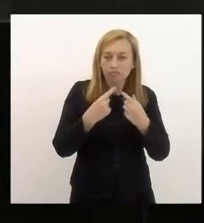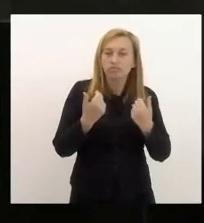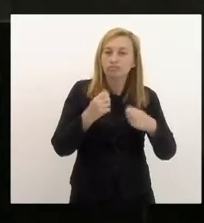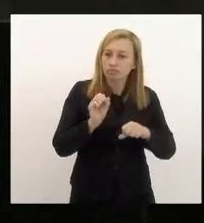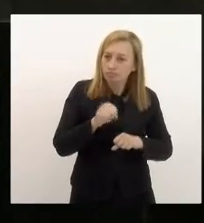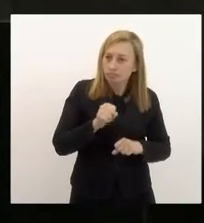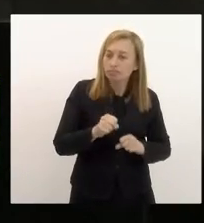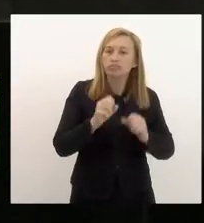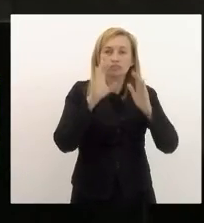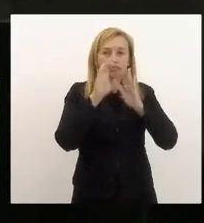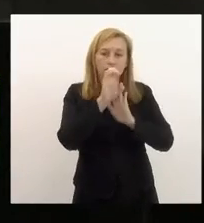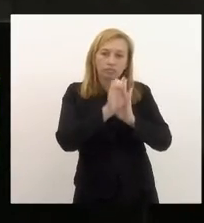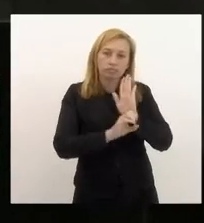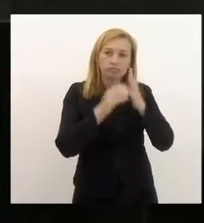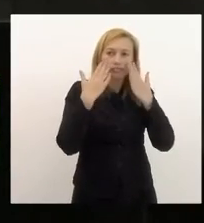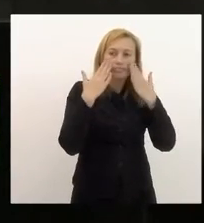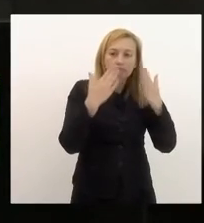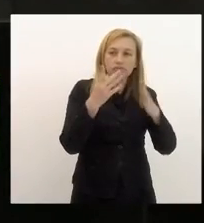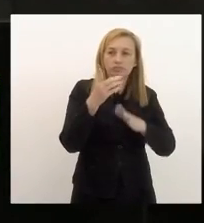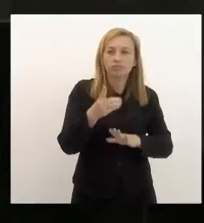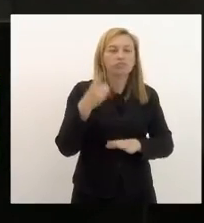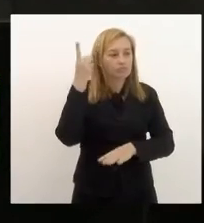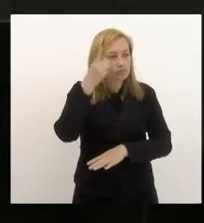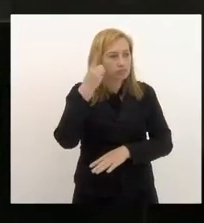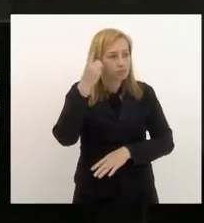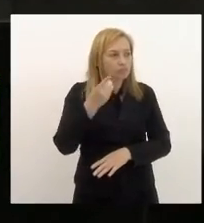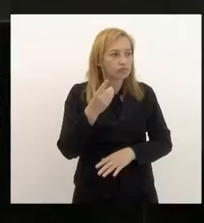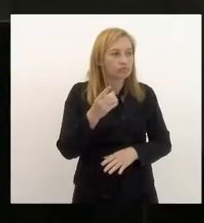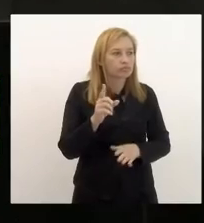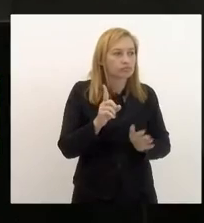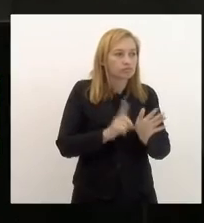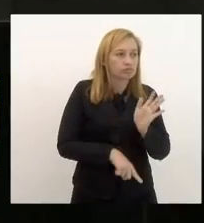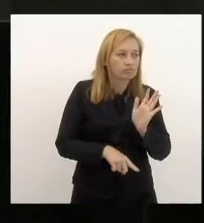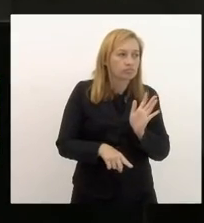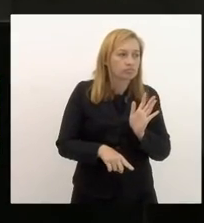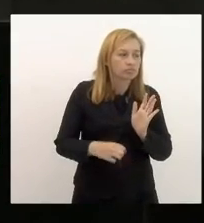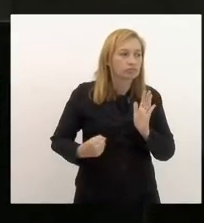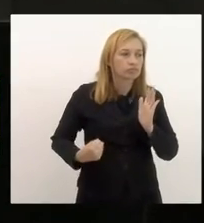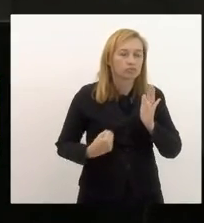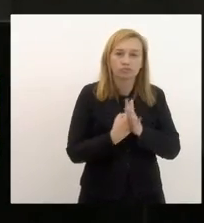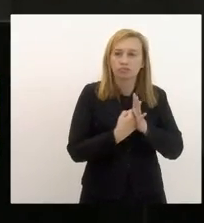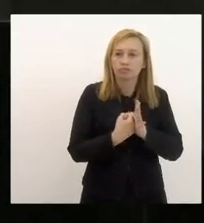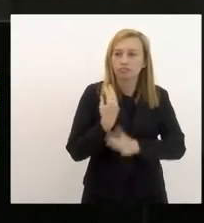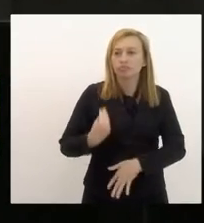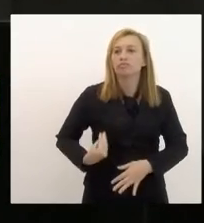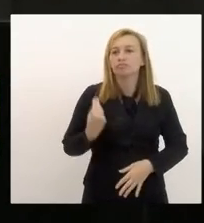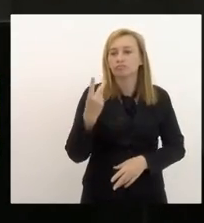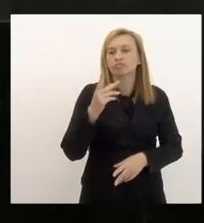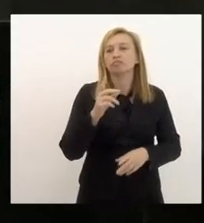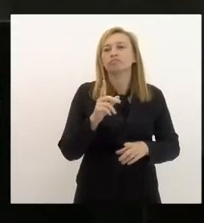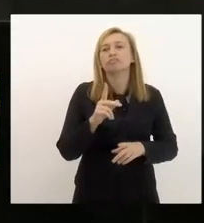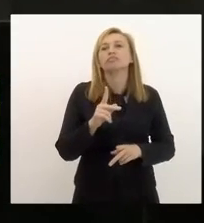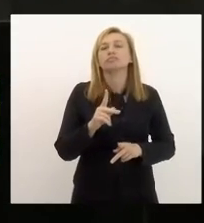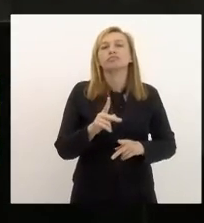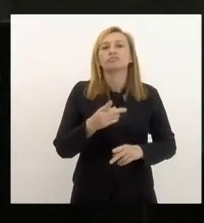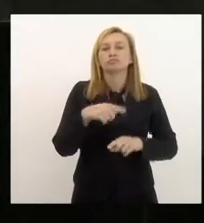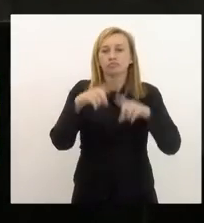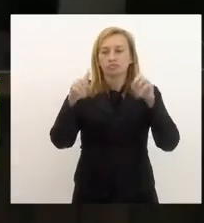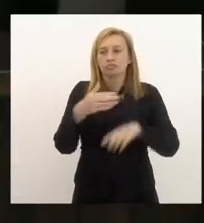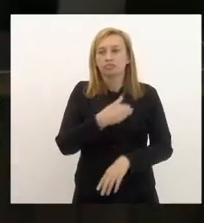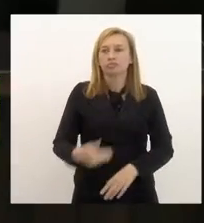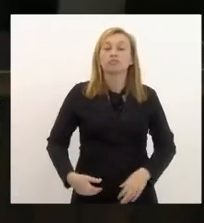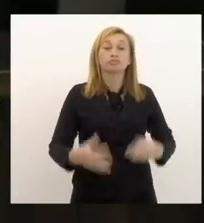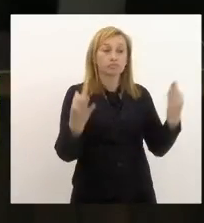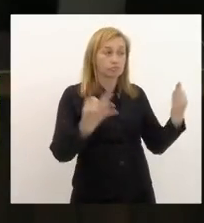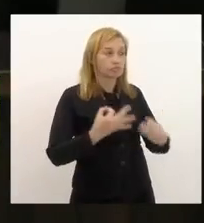pelo conjunto dos deputados e tentar minimizar o máximo o impacto na vida dos funcionários Muito obrigado